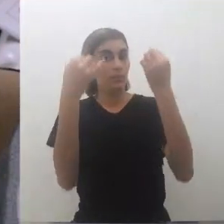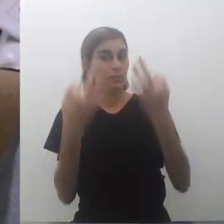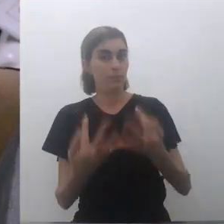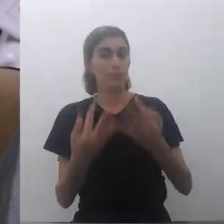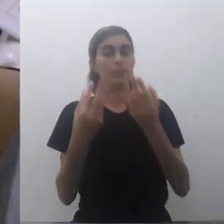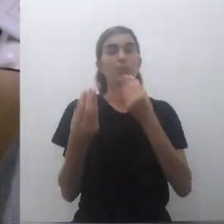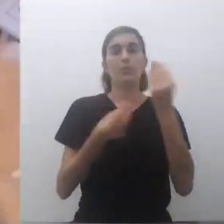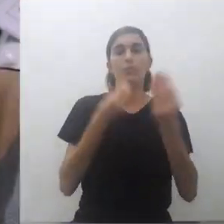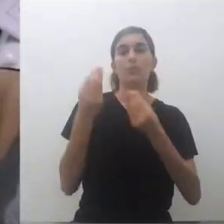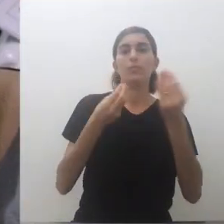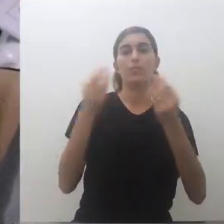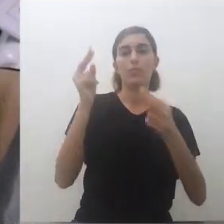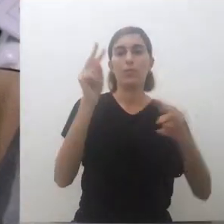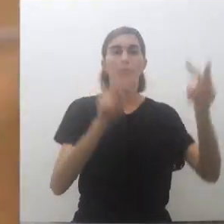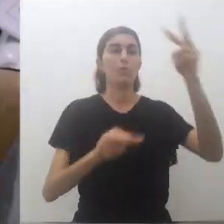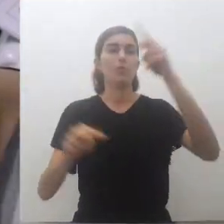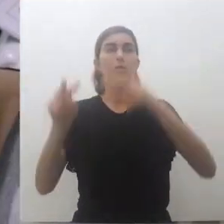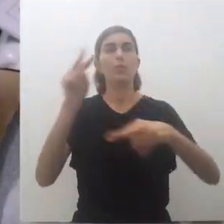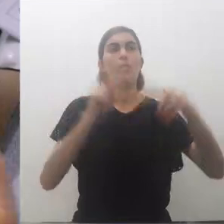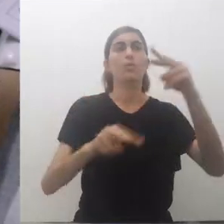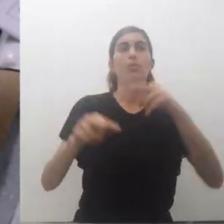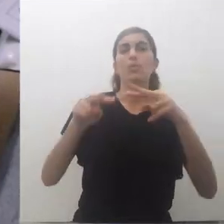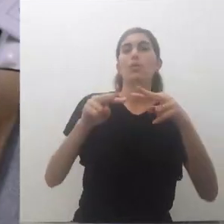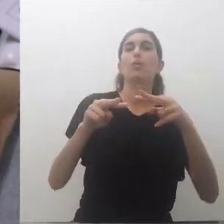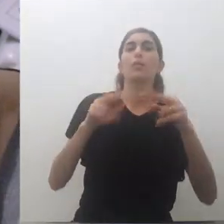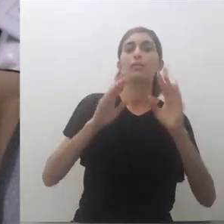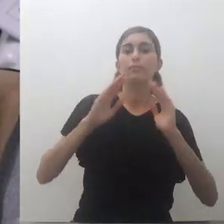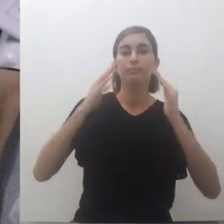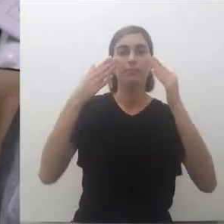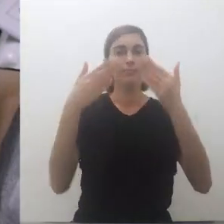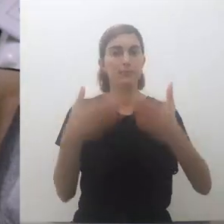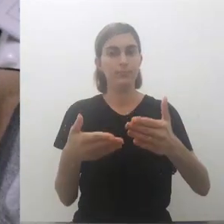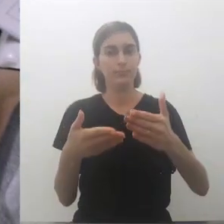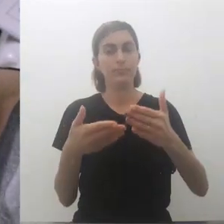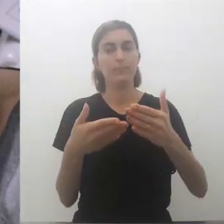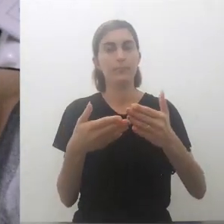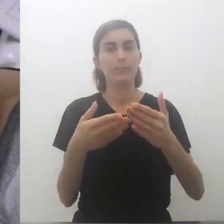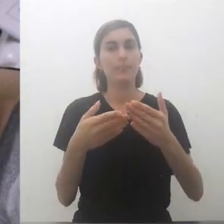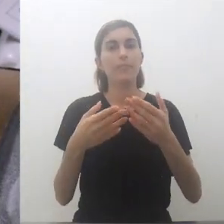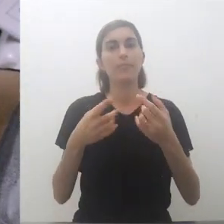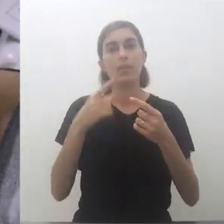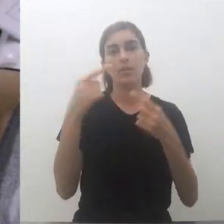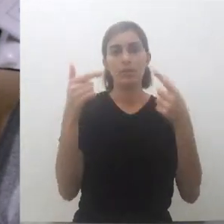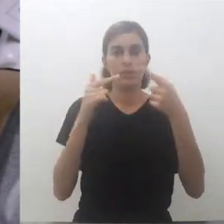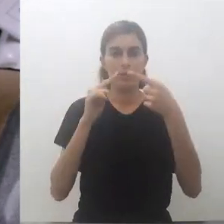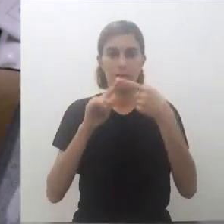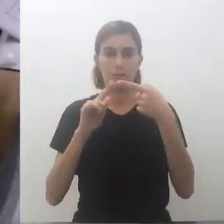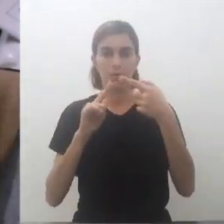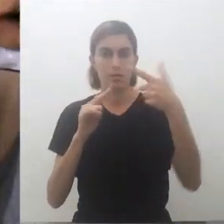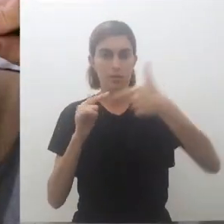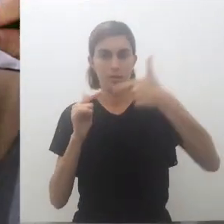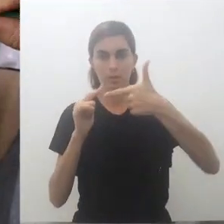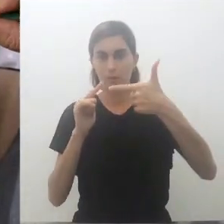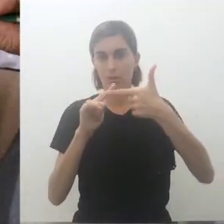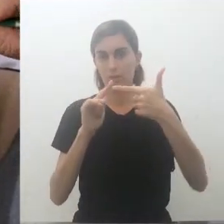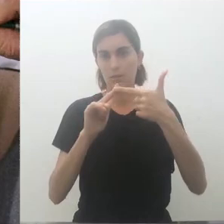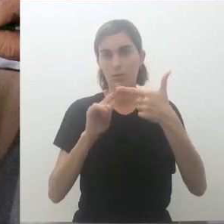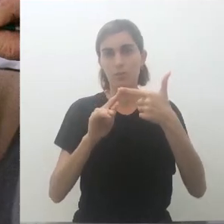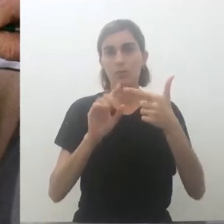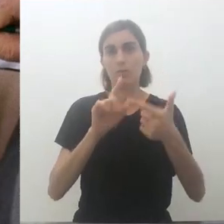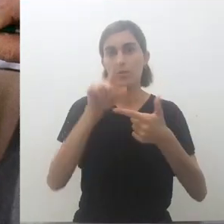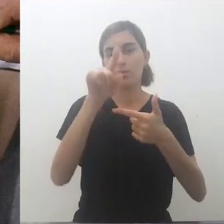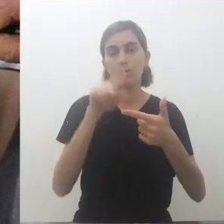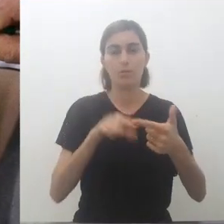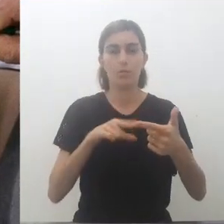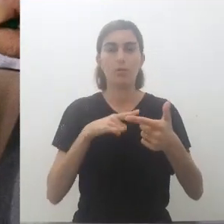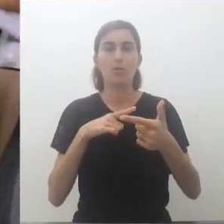meu olhar de forma direta. Nessa segunda opção aqui do meio, nós já temos os